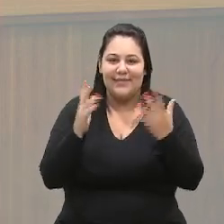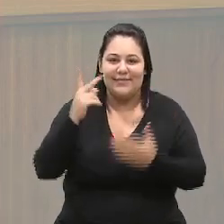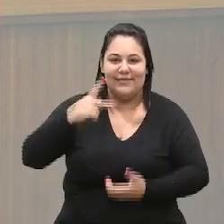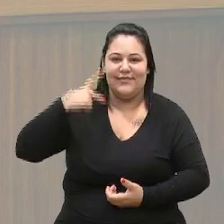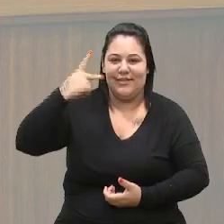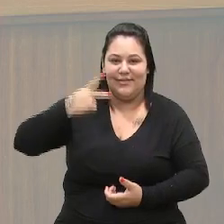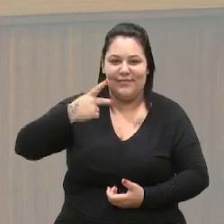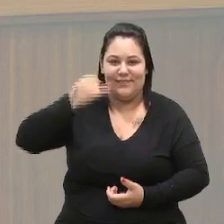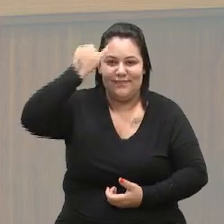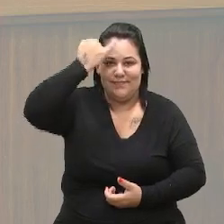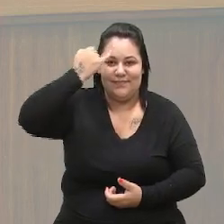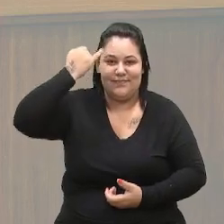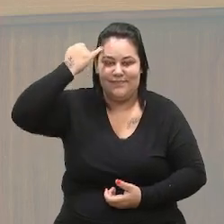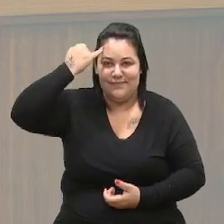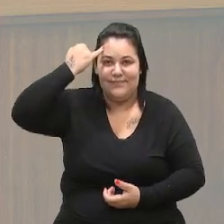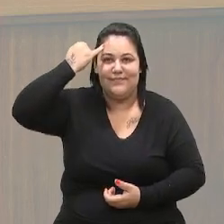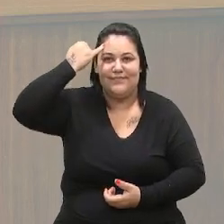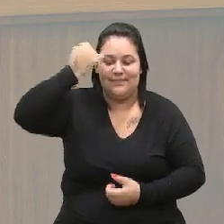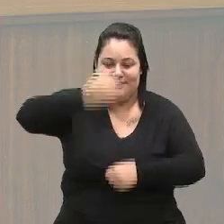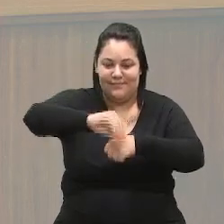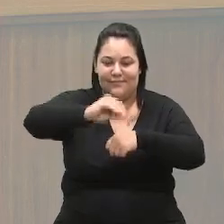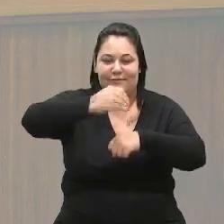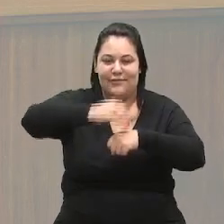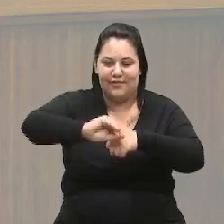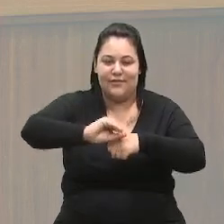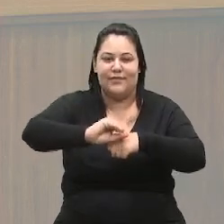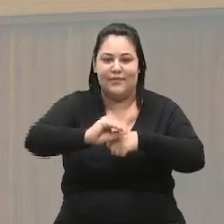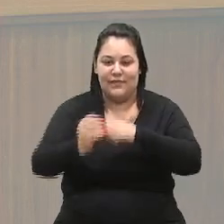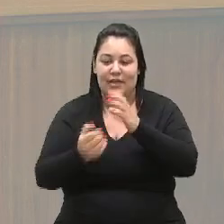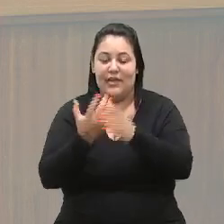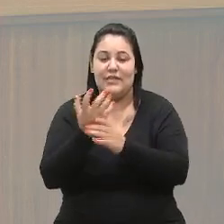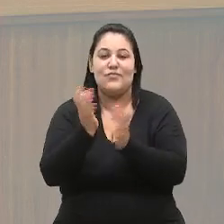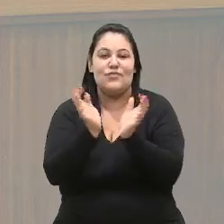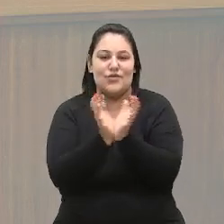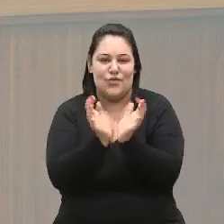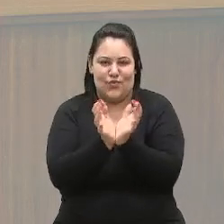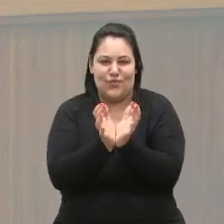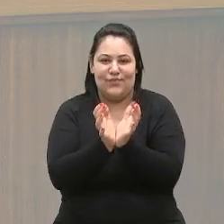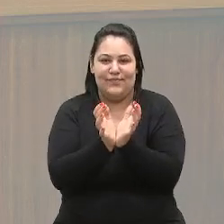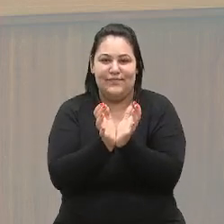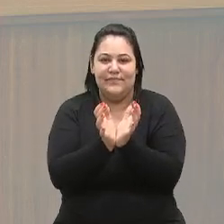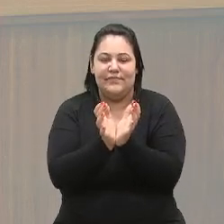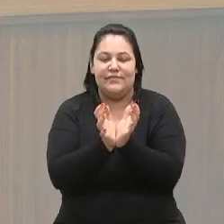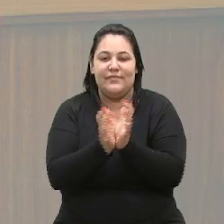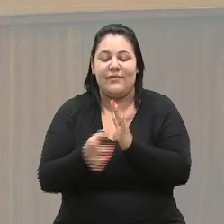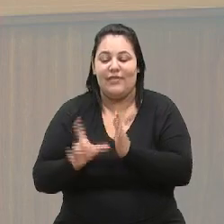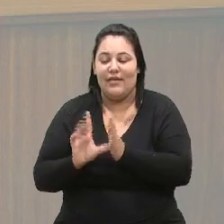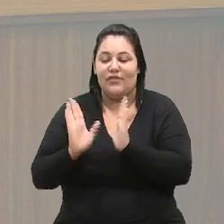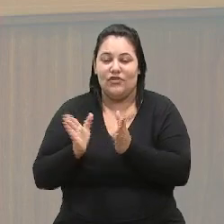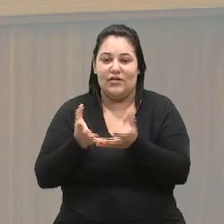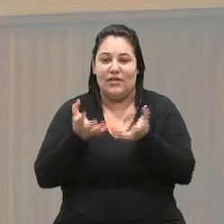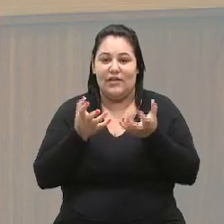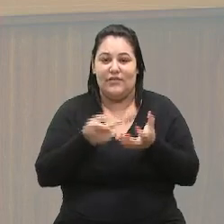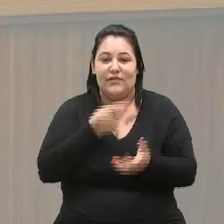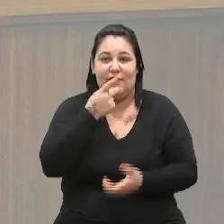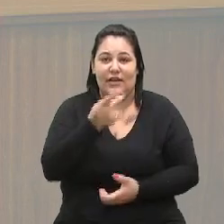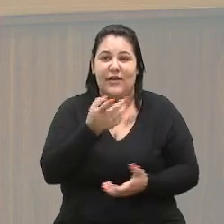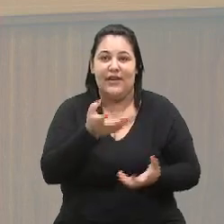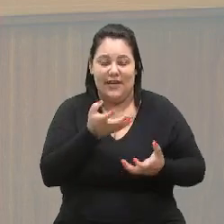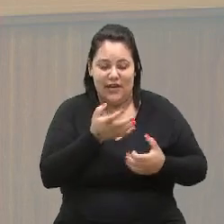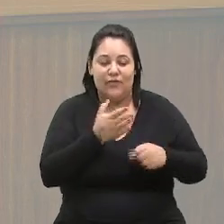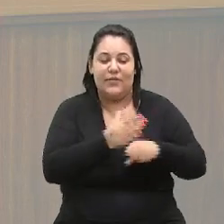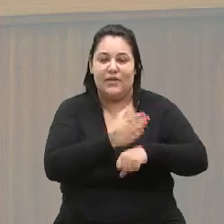D'Ambros, pela proposição desta frente parlamentar. De antemão, já quero dizer que quero muito